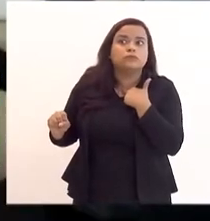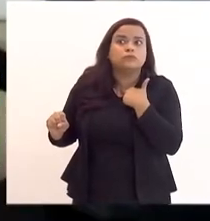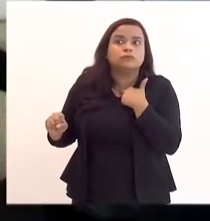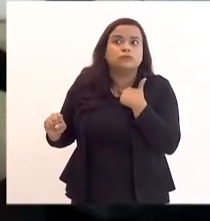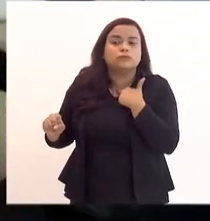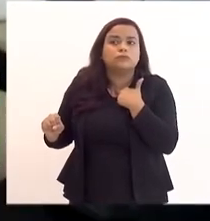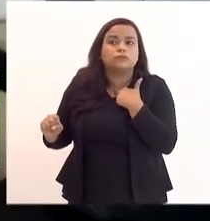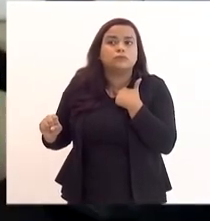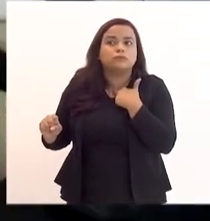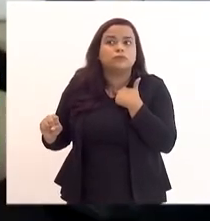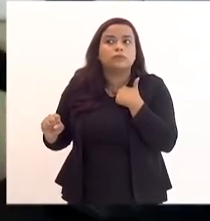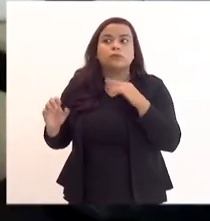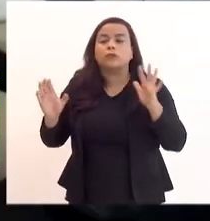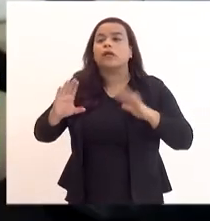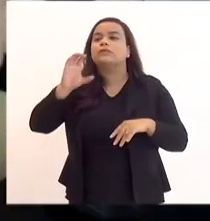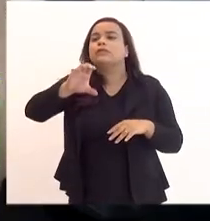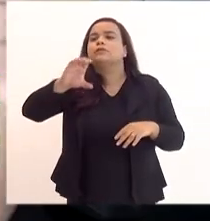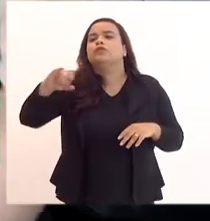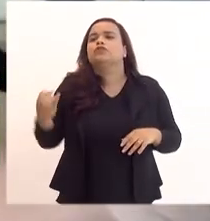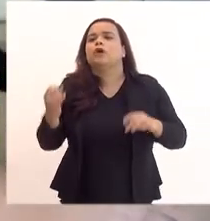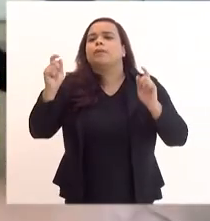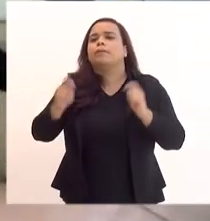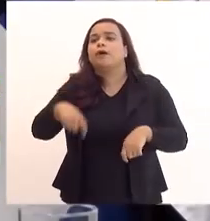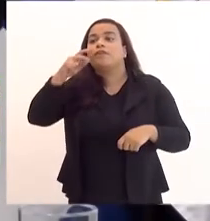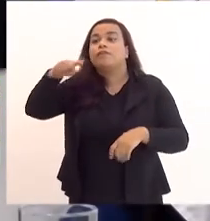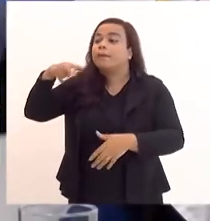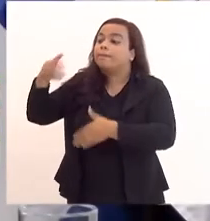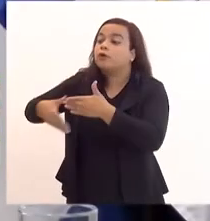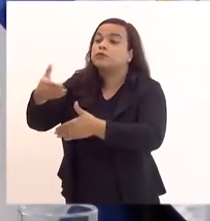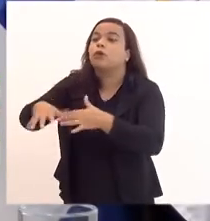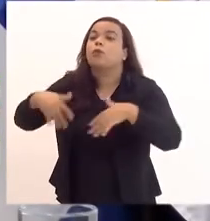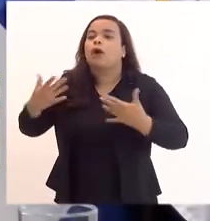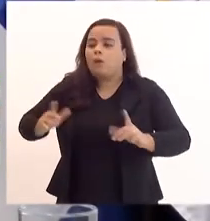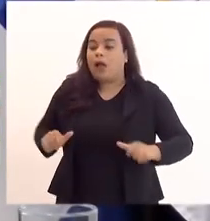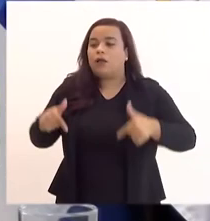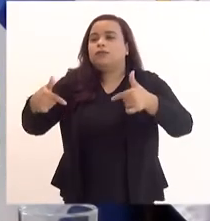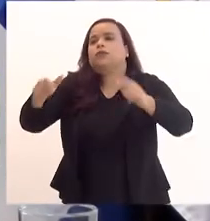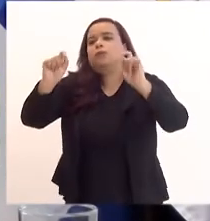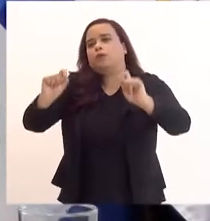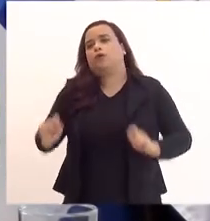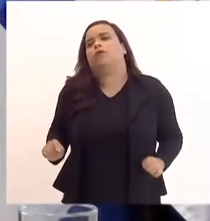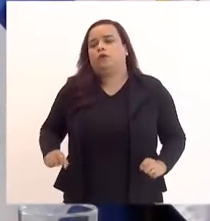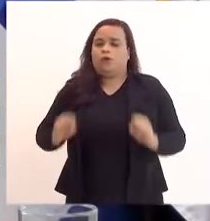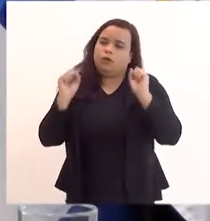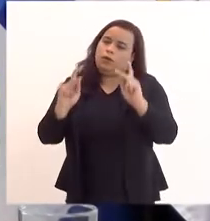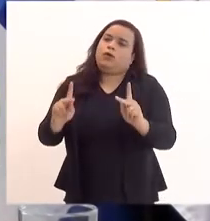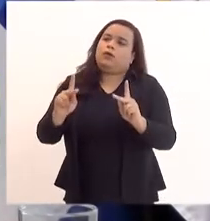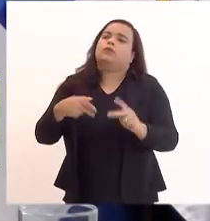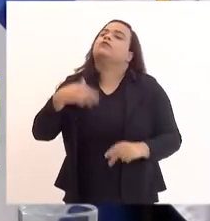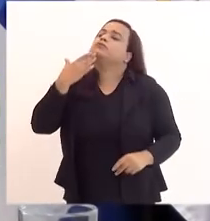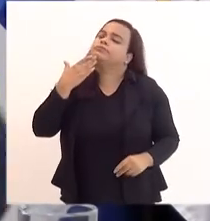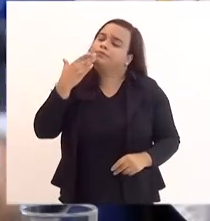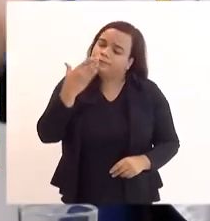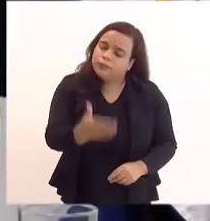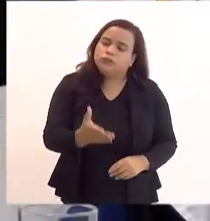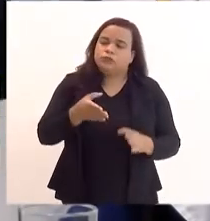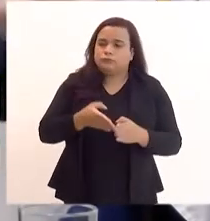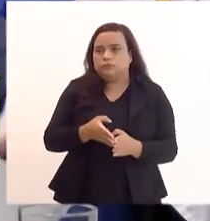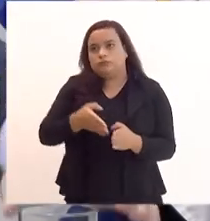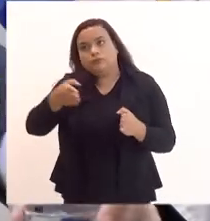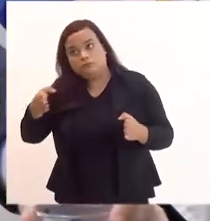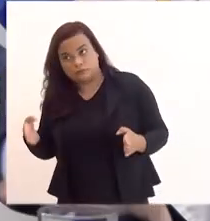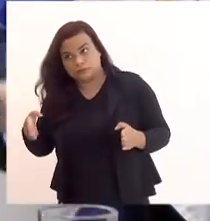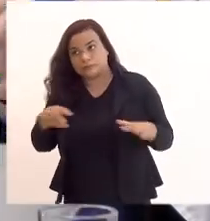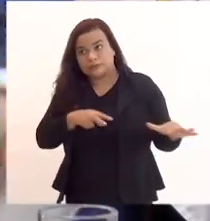Márcio, poderia se debruçar sobre o procedimento sobre a ser procedimento. Adotado. Sobre o procedimento. É o que nós estamos fazendo. Então, eu mantenho meu pedido de vistas para que na